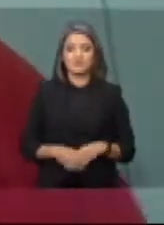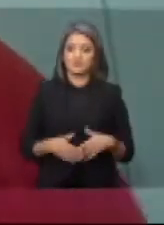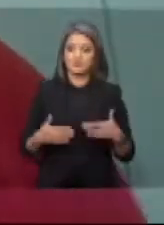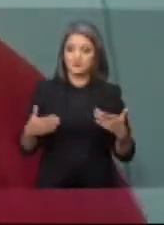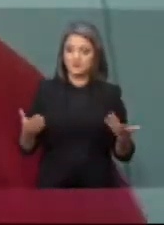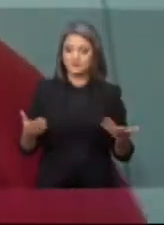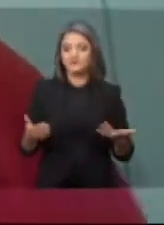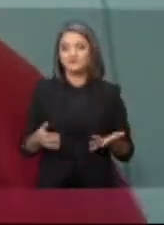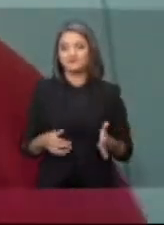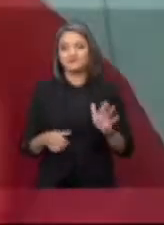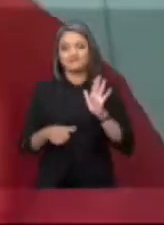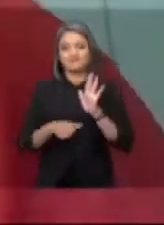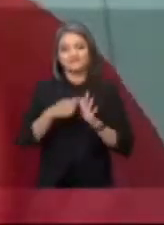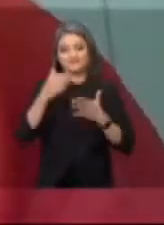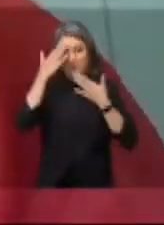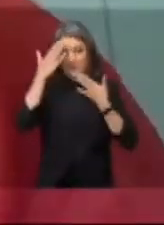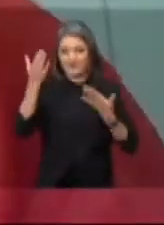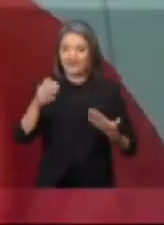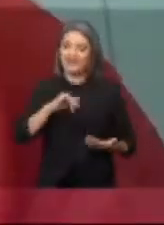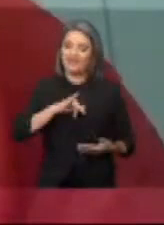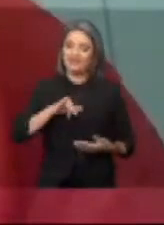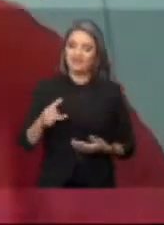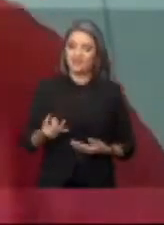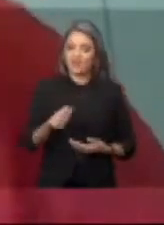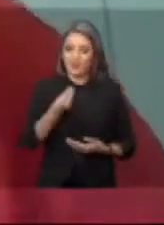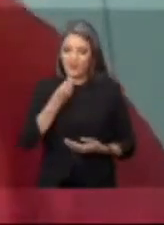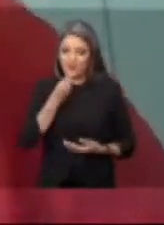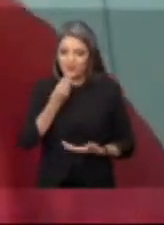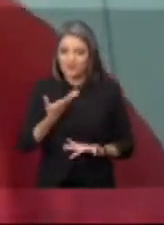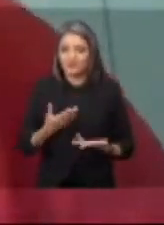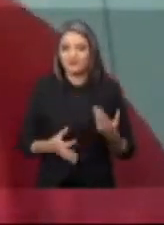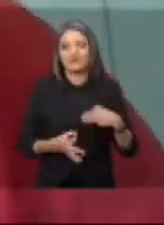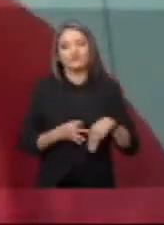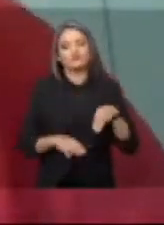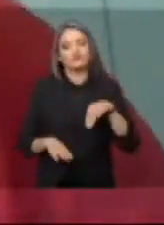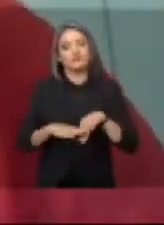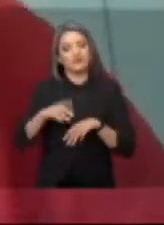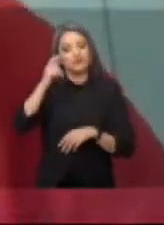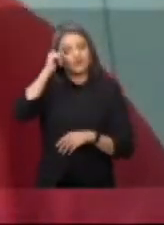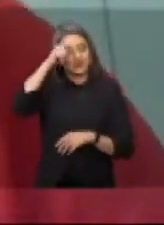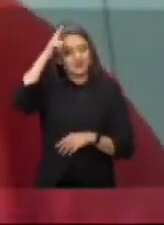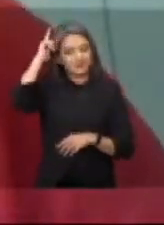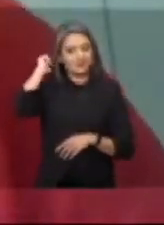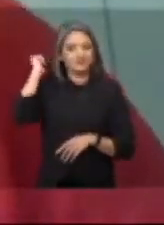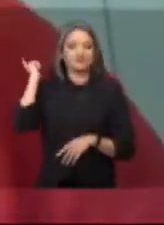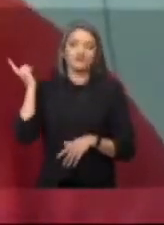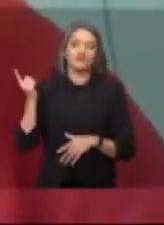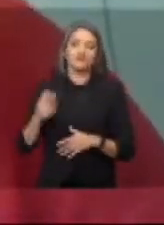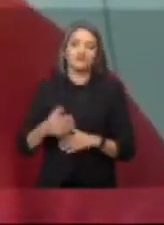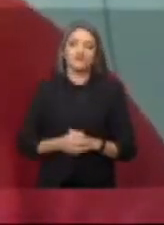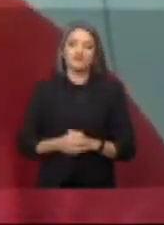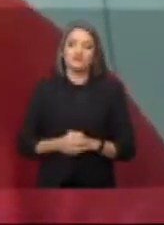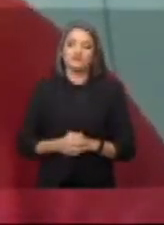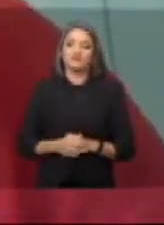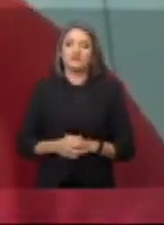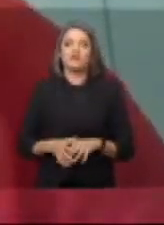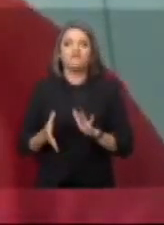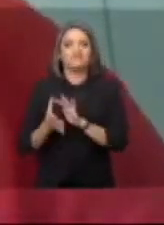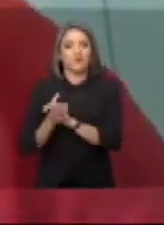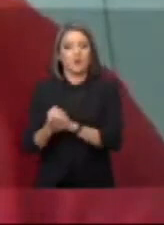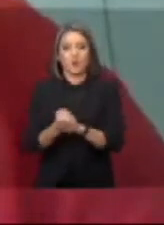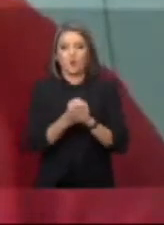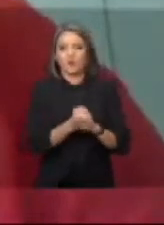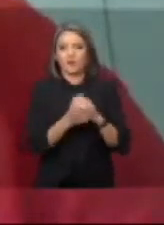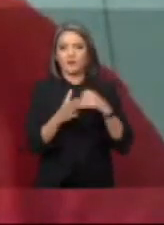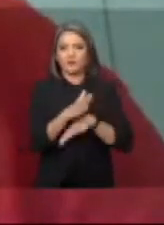Primeiramente, obrigado pela oportunidade, excelentíssimo ministro Alexandre de Moraes. Em nome do ministro, eu saúdo